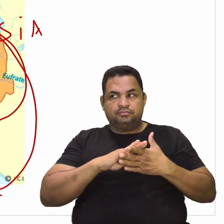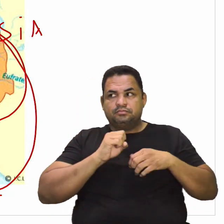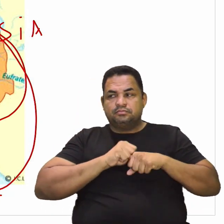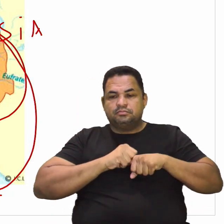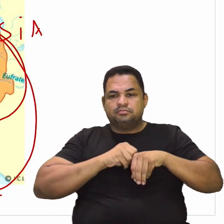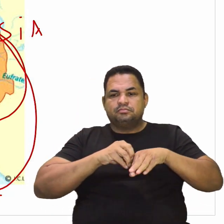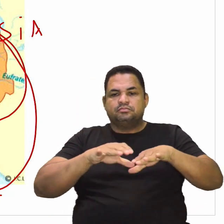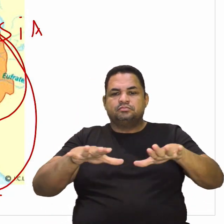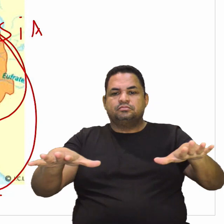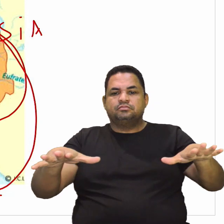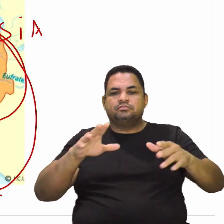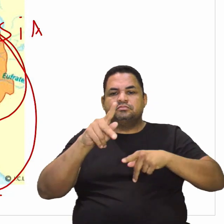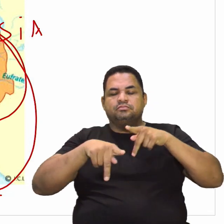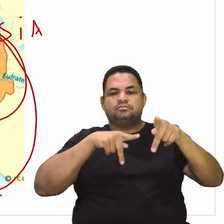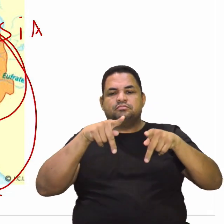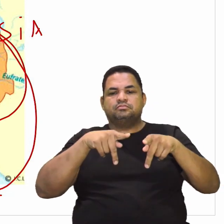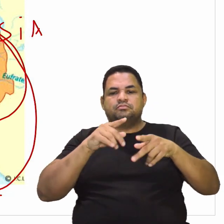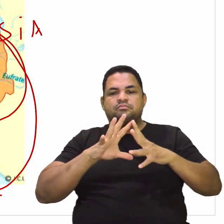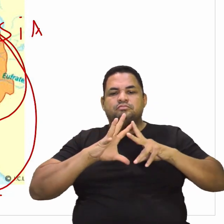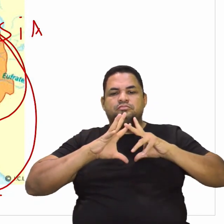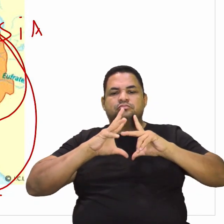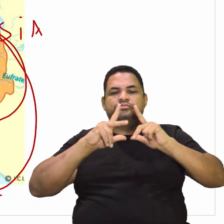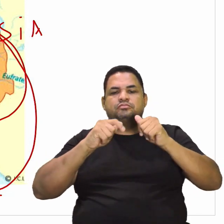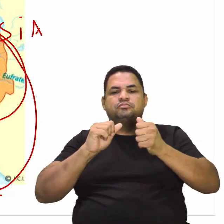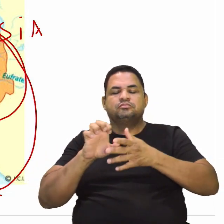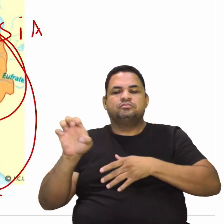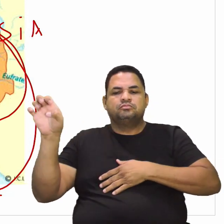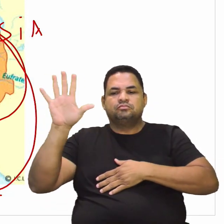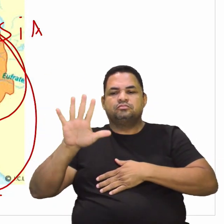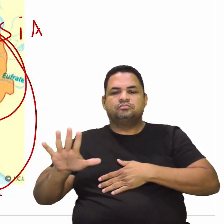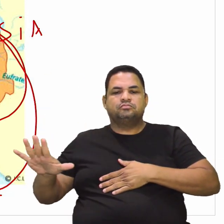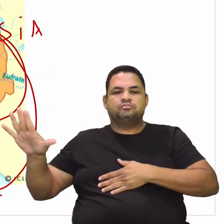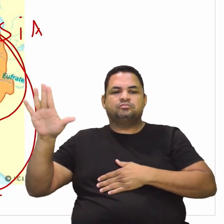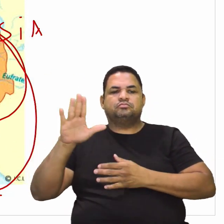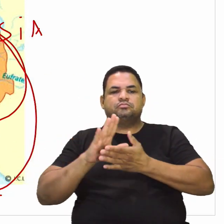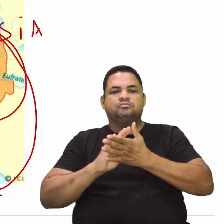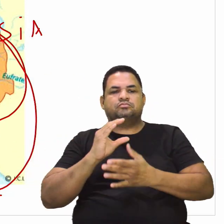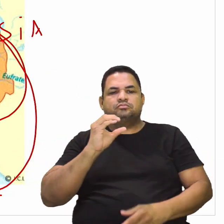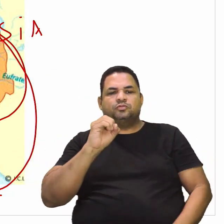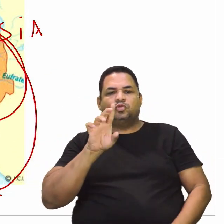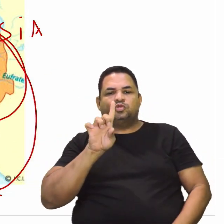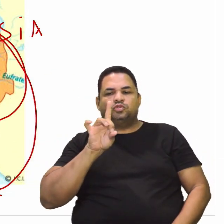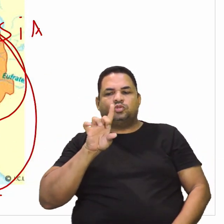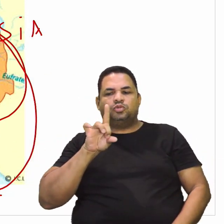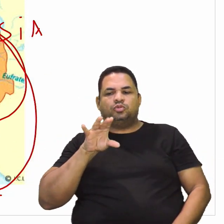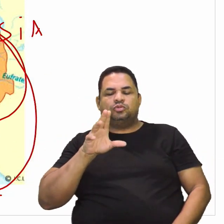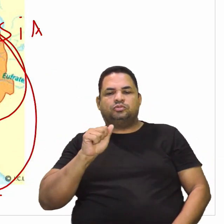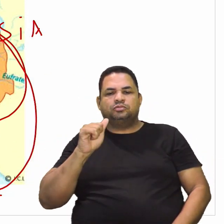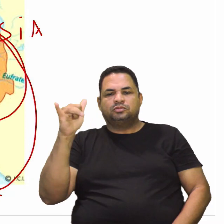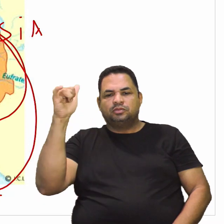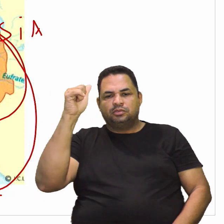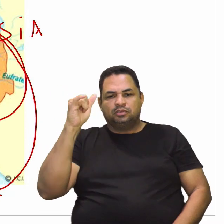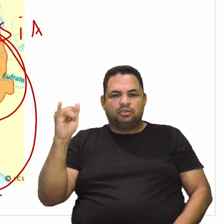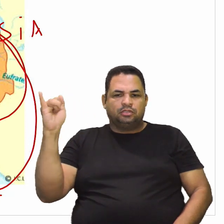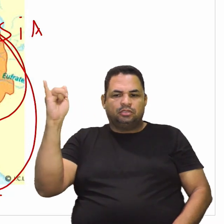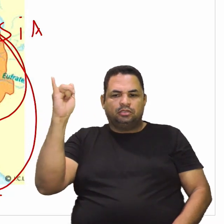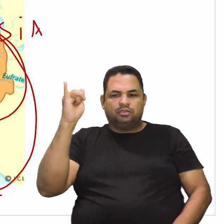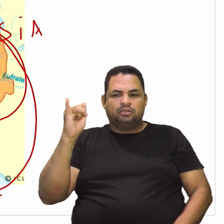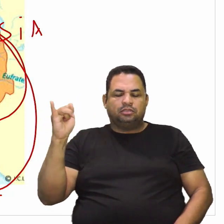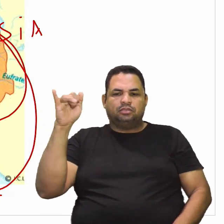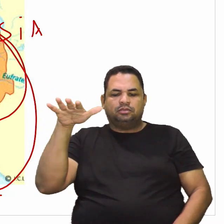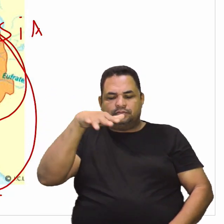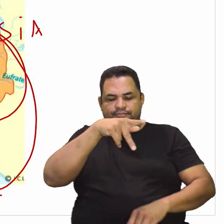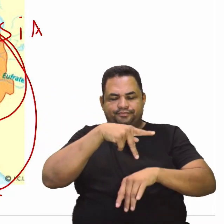expansão desses povos por toda a Europa. Aí os ostrogodos naquela região ali da Itália, que vocês estão vendo,